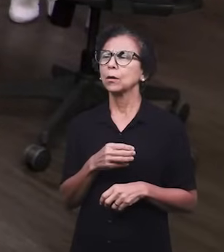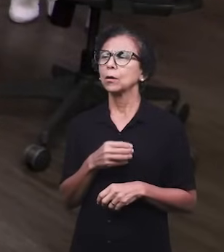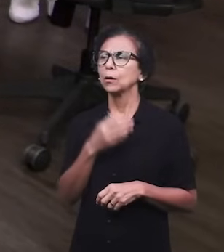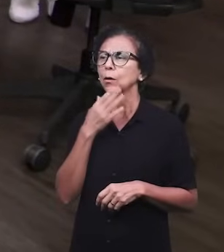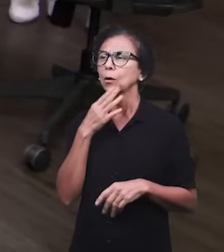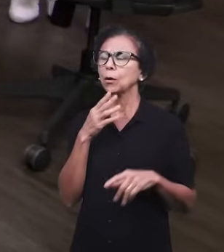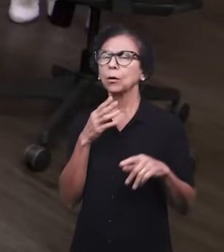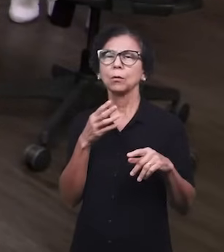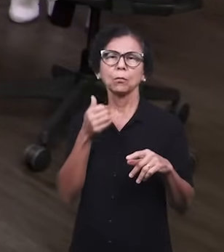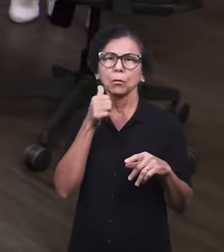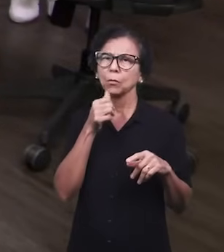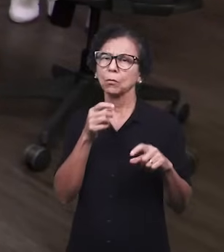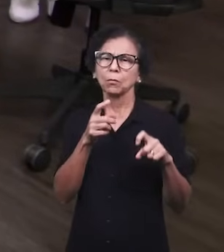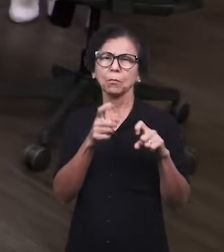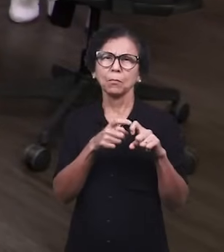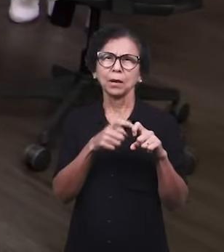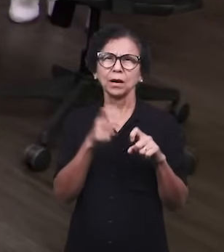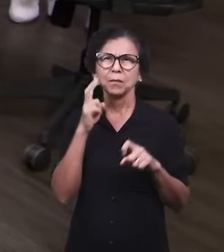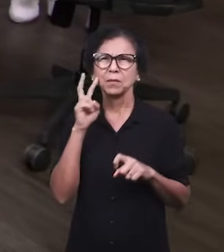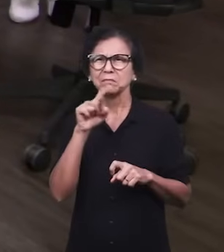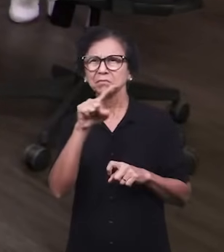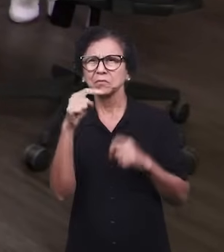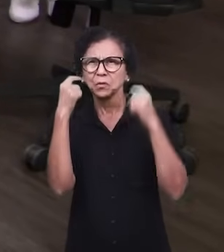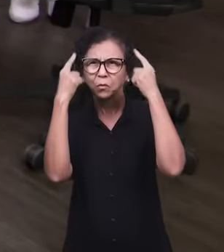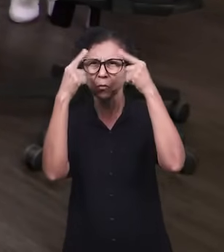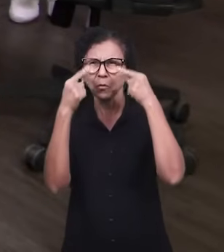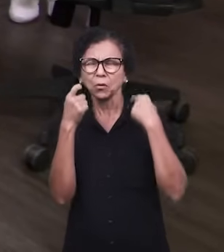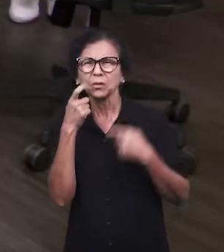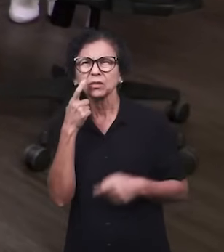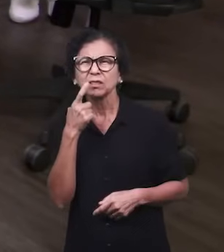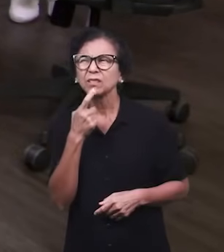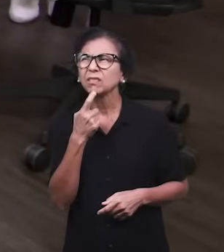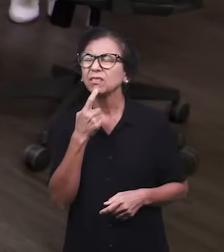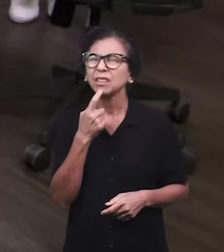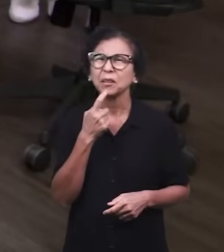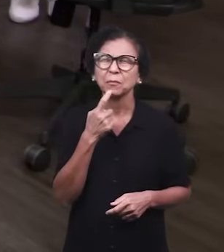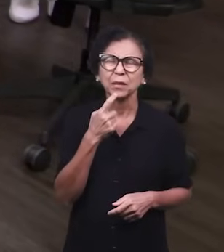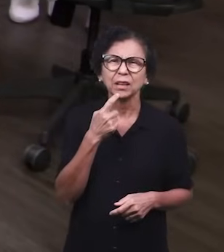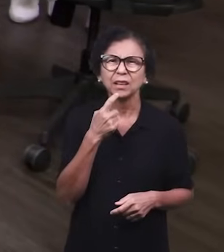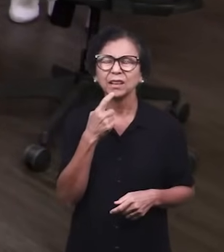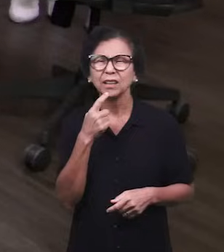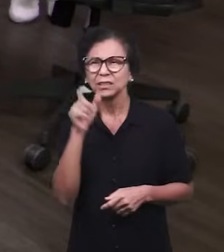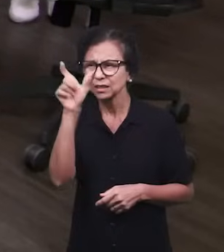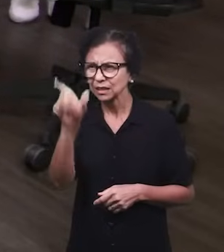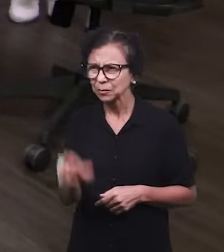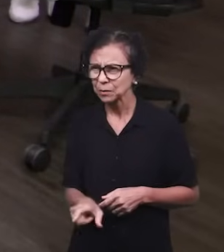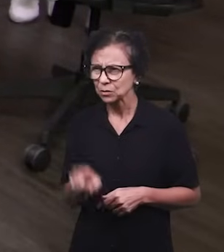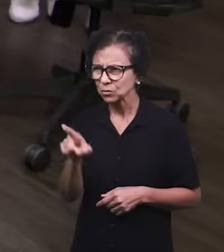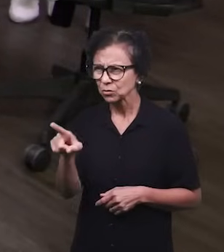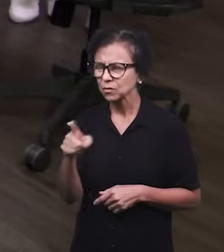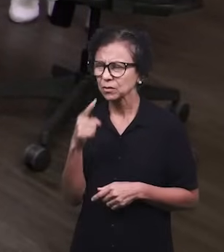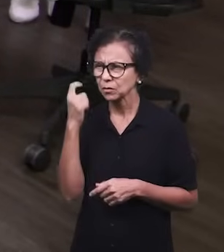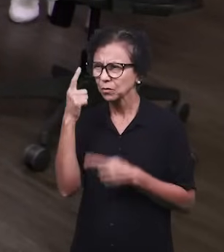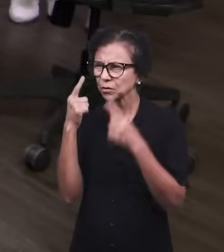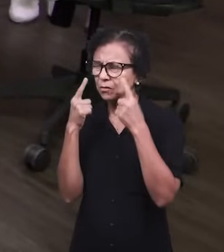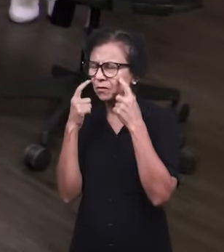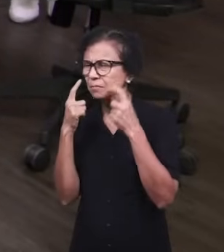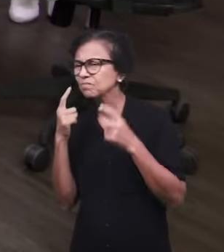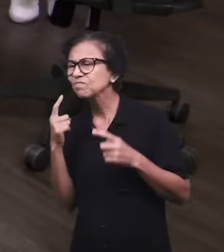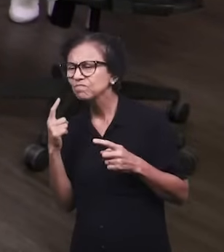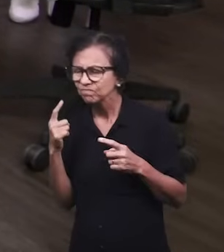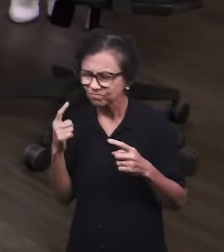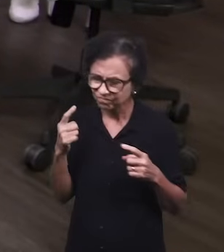vê, ó, você está com o olho fundo, né? Você está com o olho vermelho, uma mancha, isso é um sinal. E